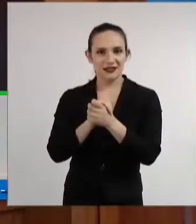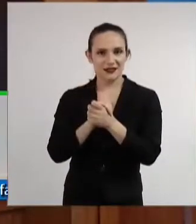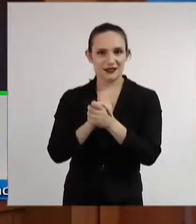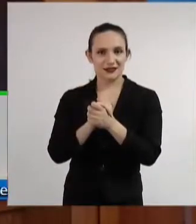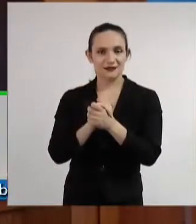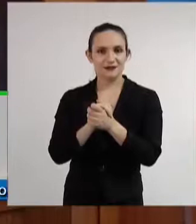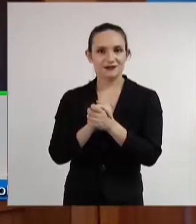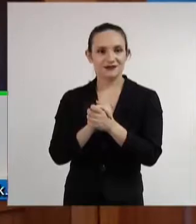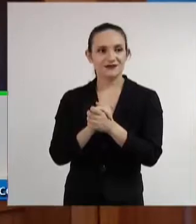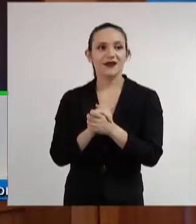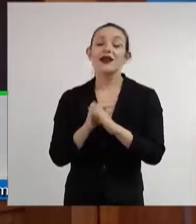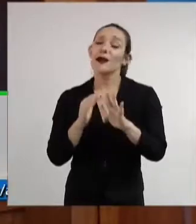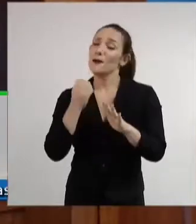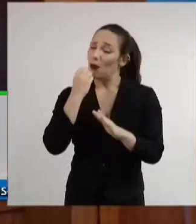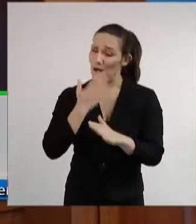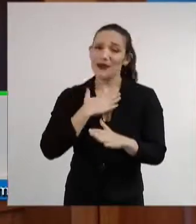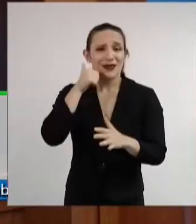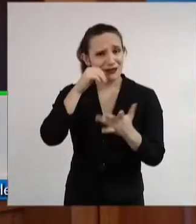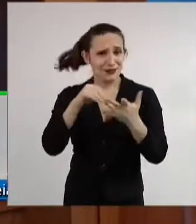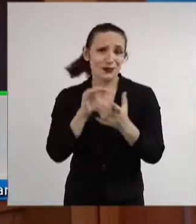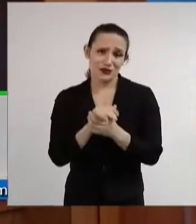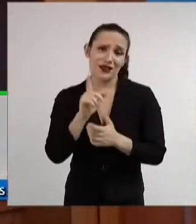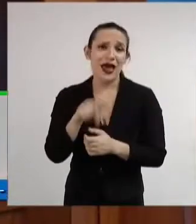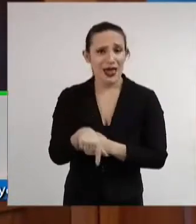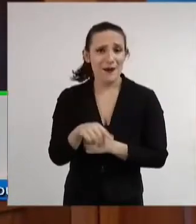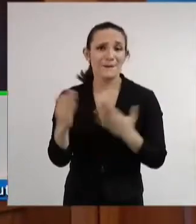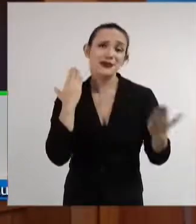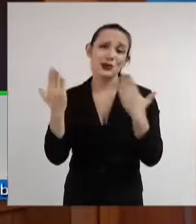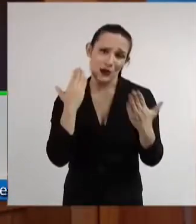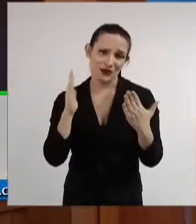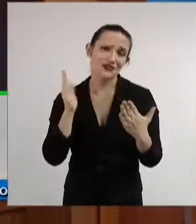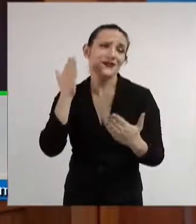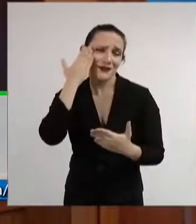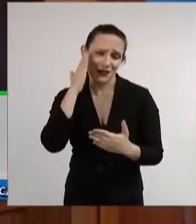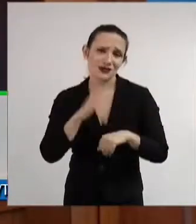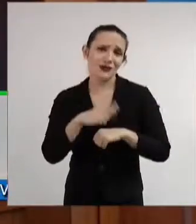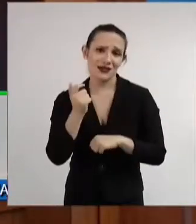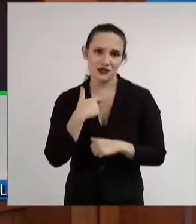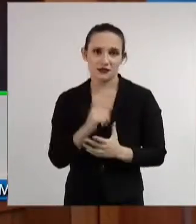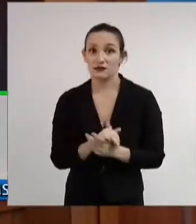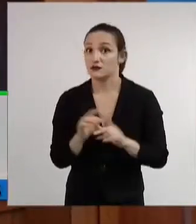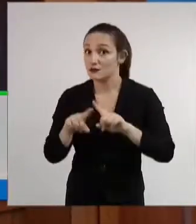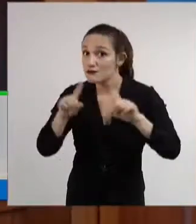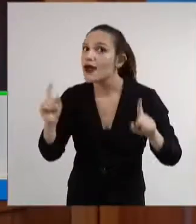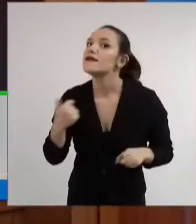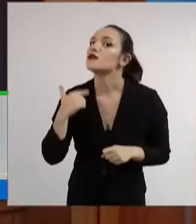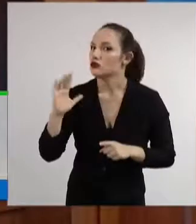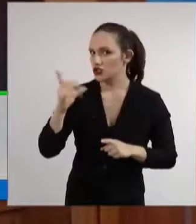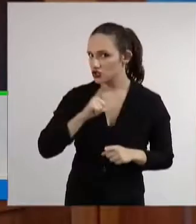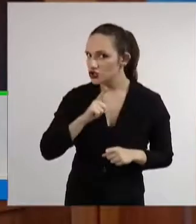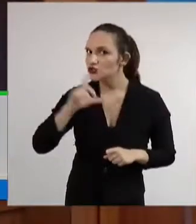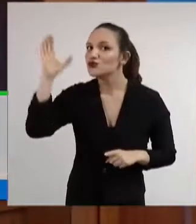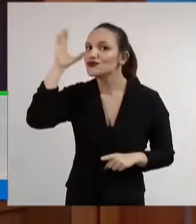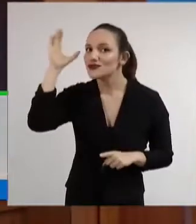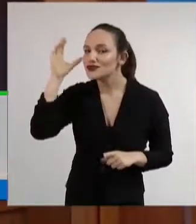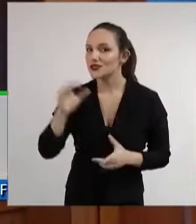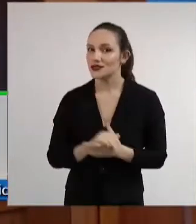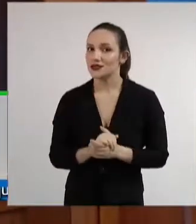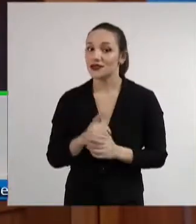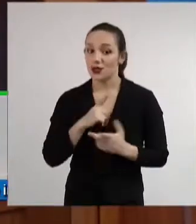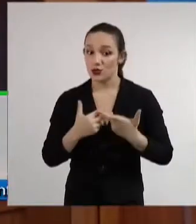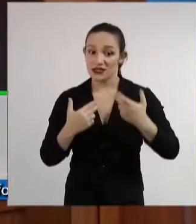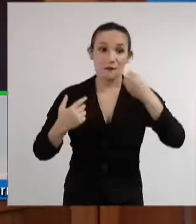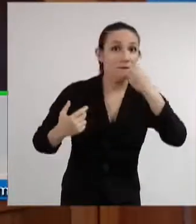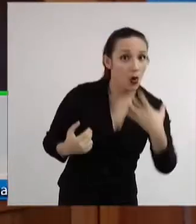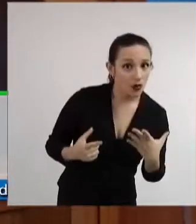pouco mais, viu, Kemp? Mas eu já sabia, na relação você tem bônus e